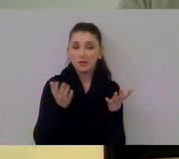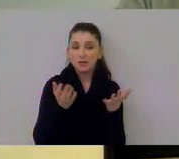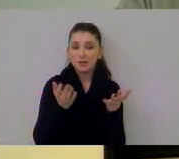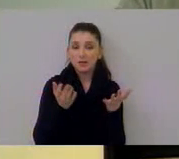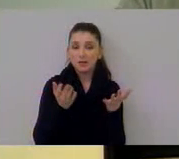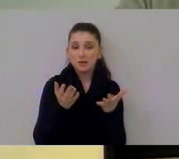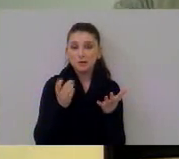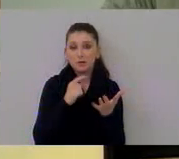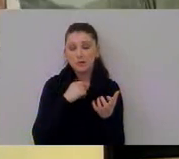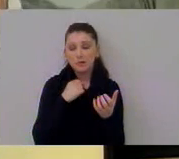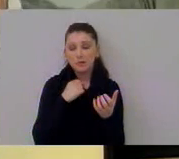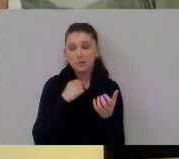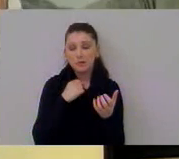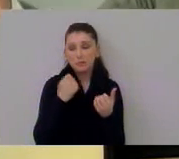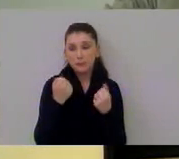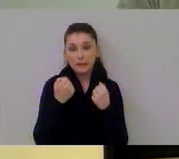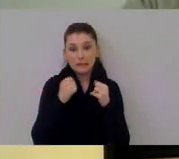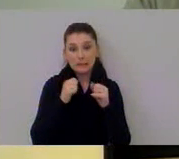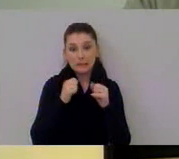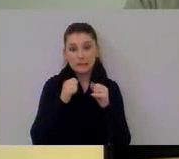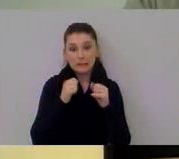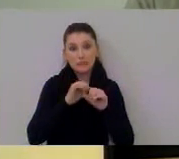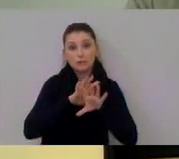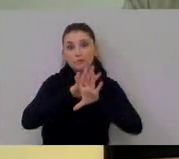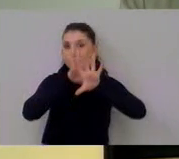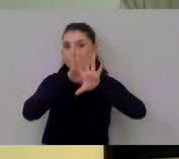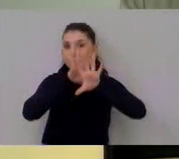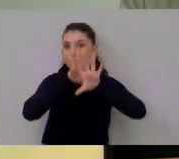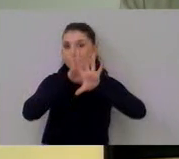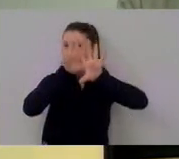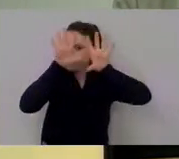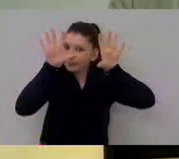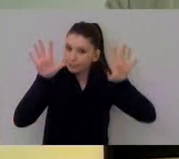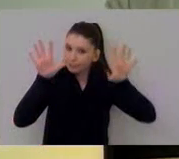esclarecimento a vocês,